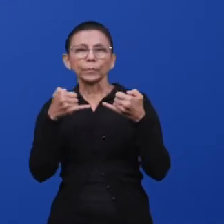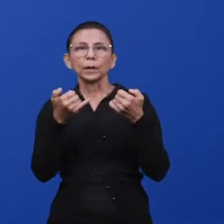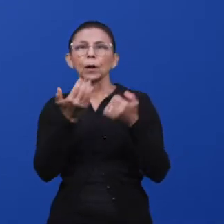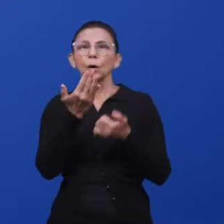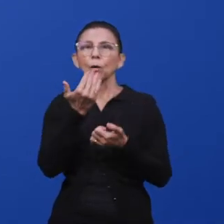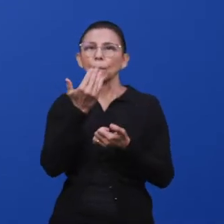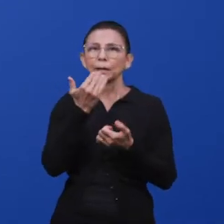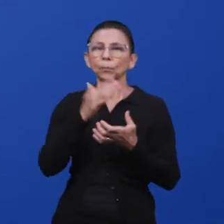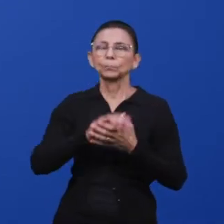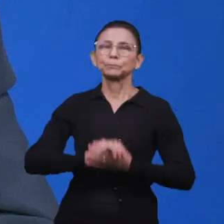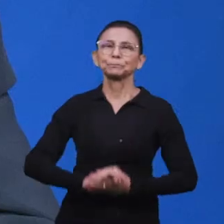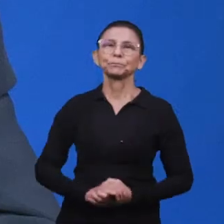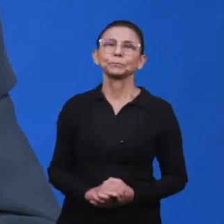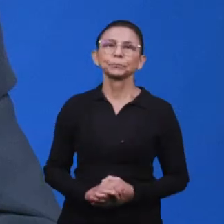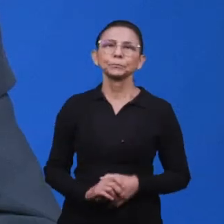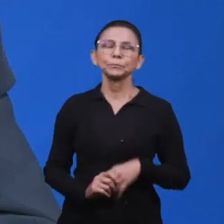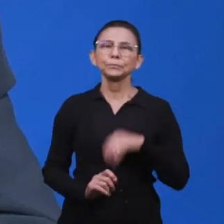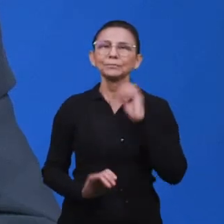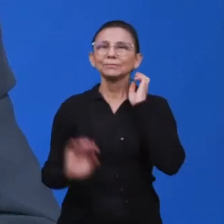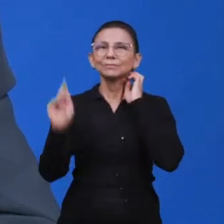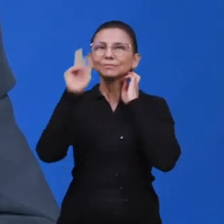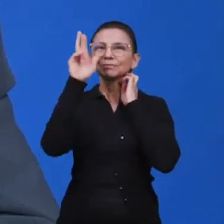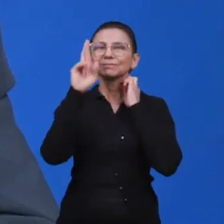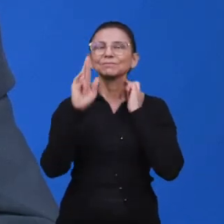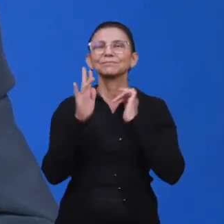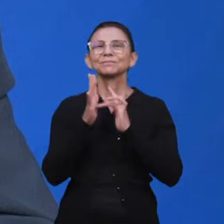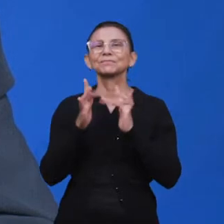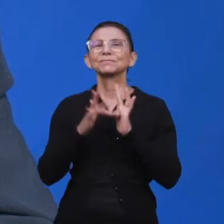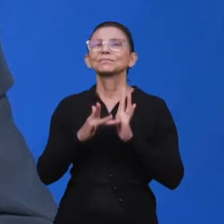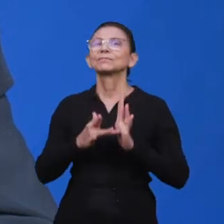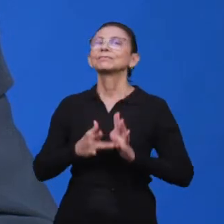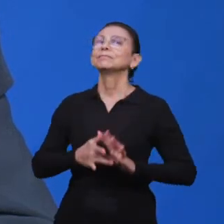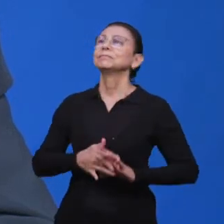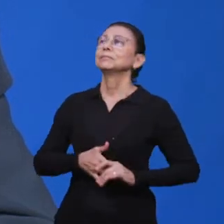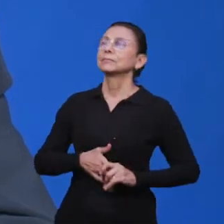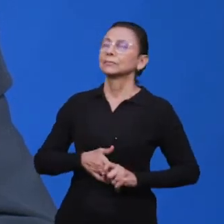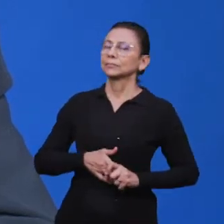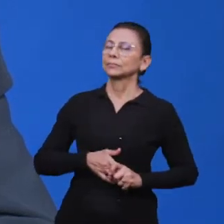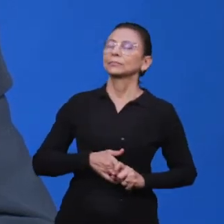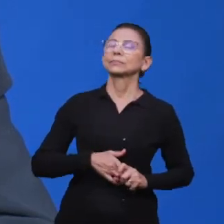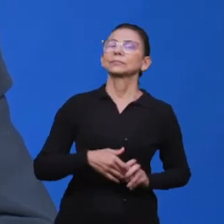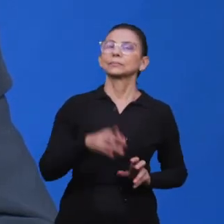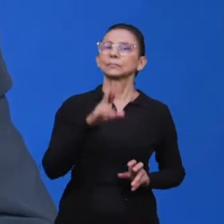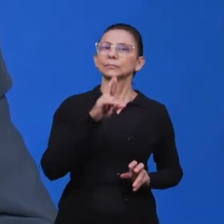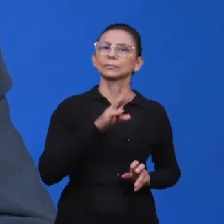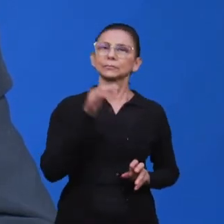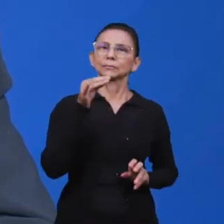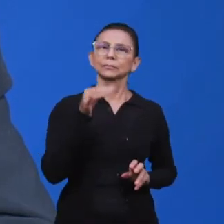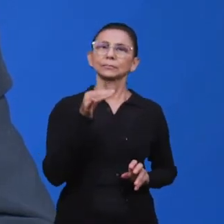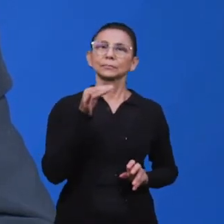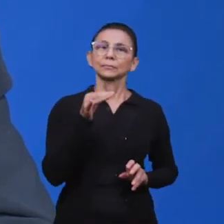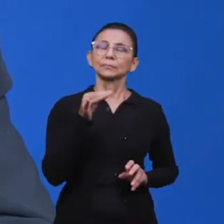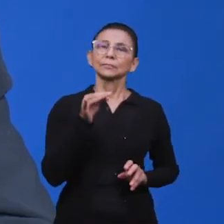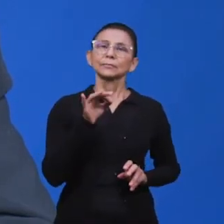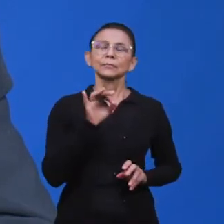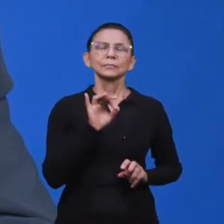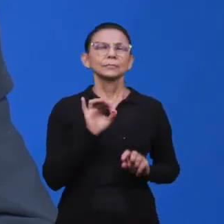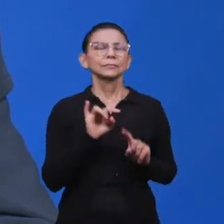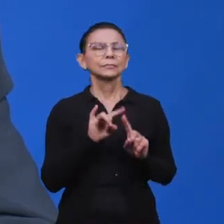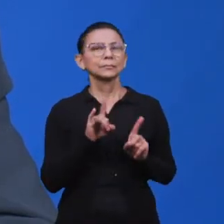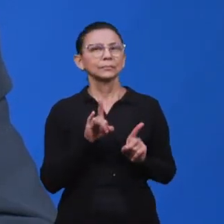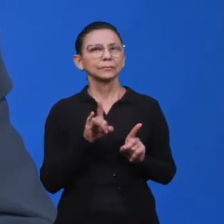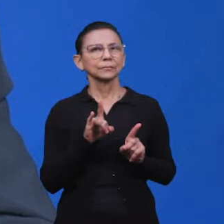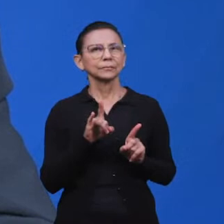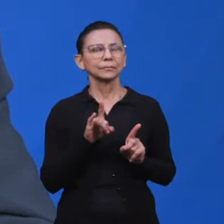a paz do Senhor Jesus. Amém, Gabriel. A resposta está muito completa e muito correta, mas o que é notável